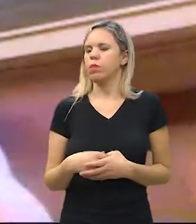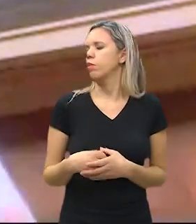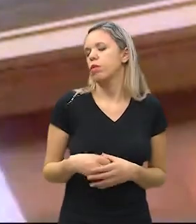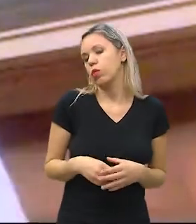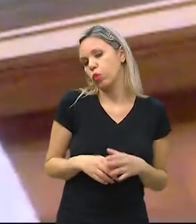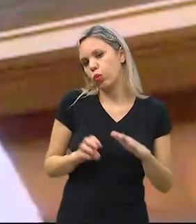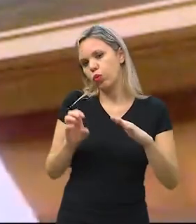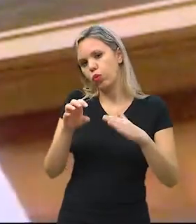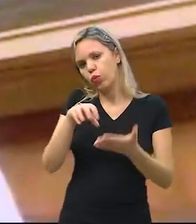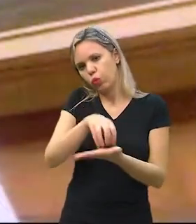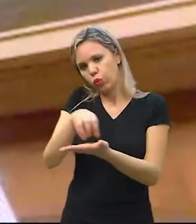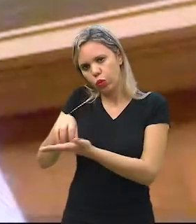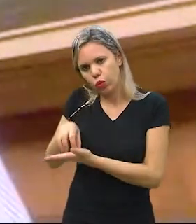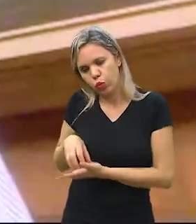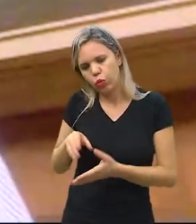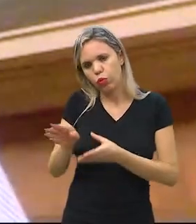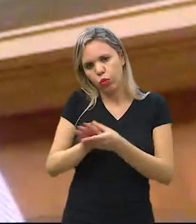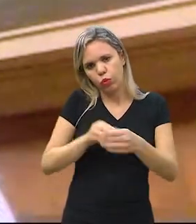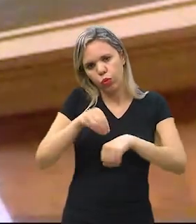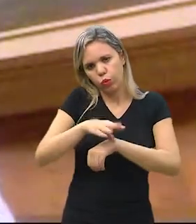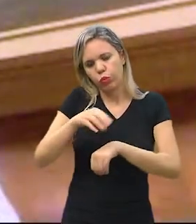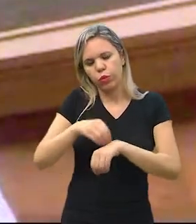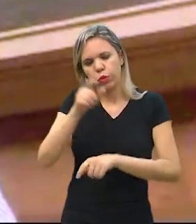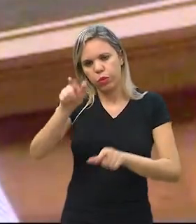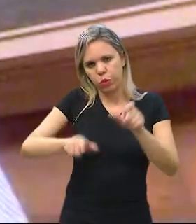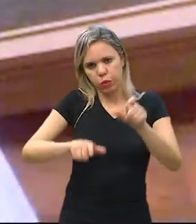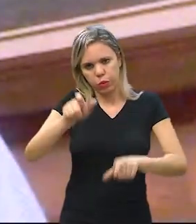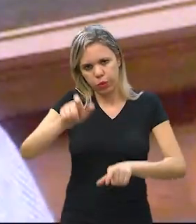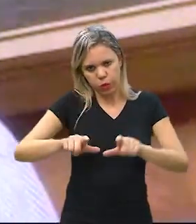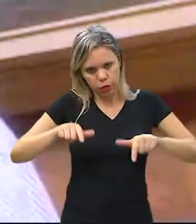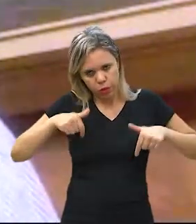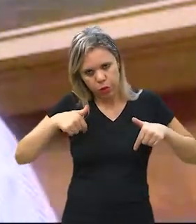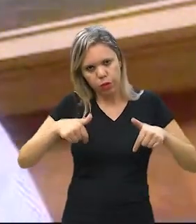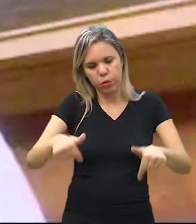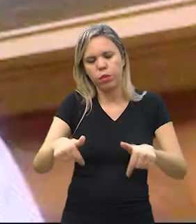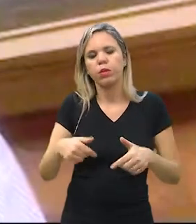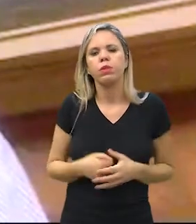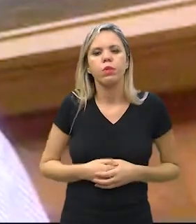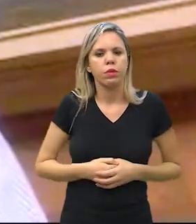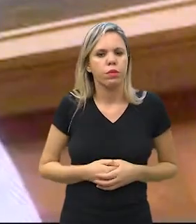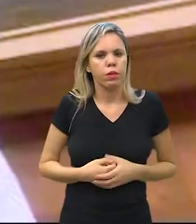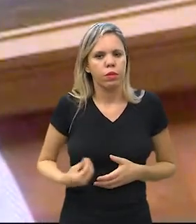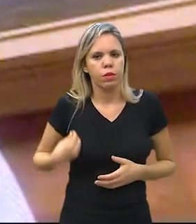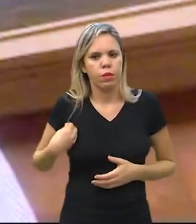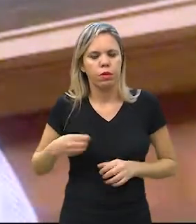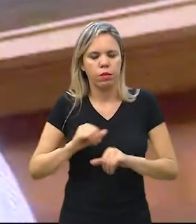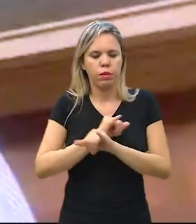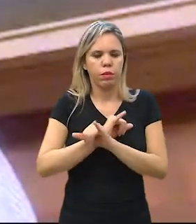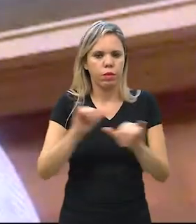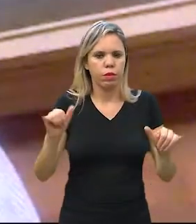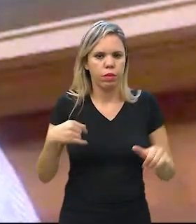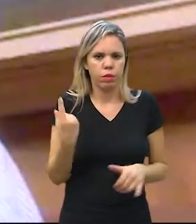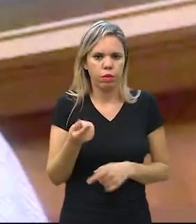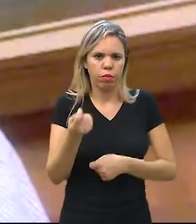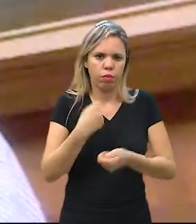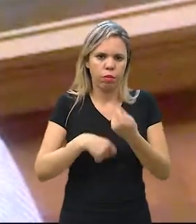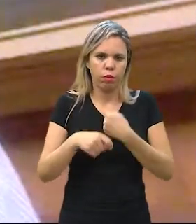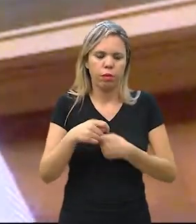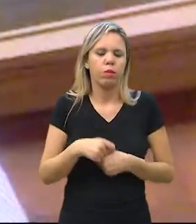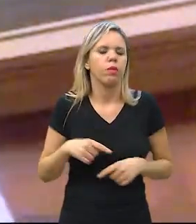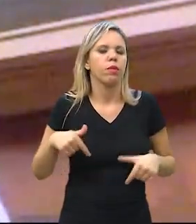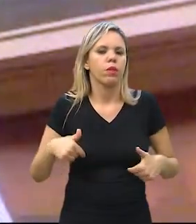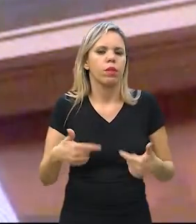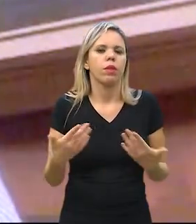Uma rede de recomendação são pessoas que ativamente estão propagando o nosso